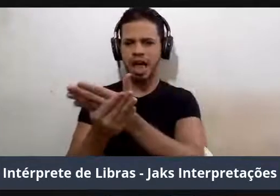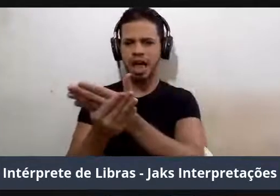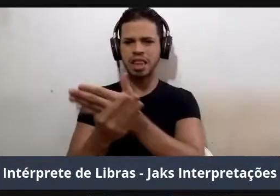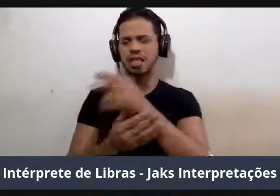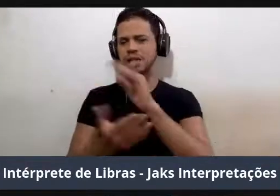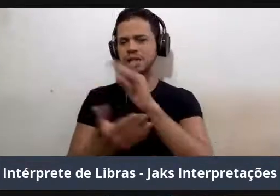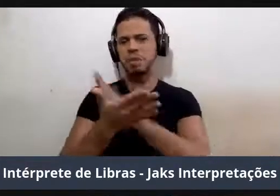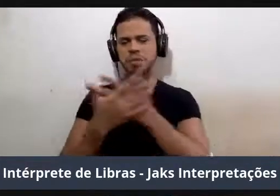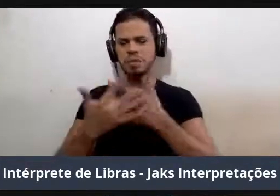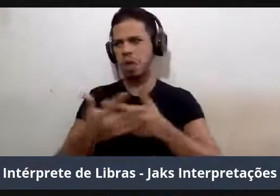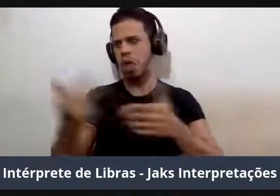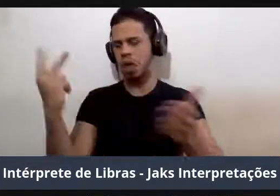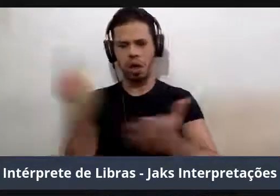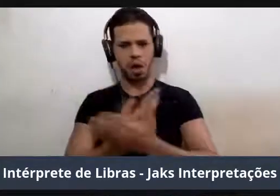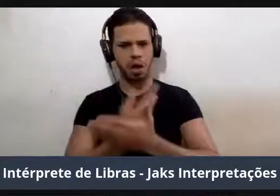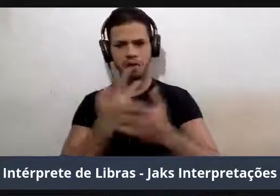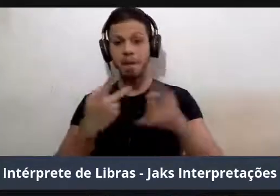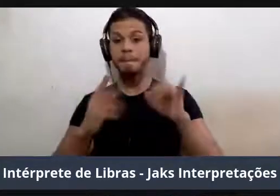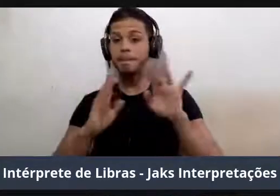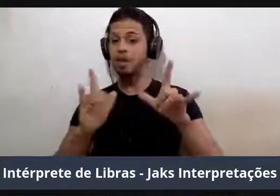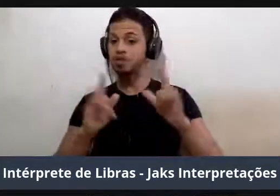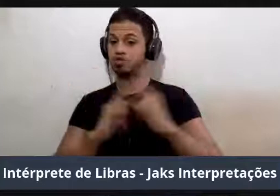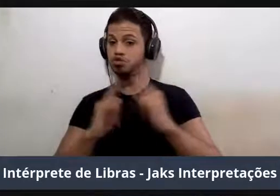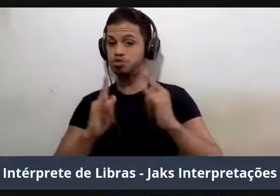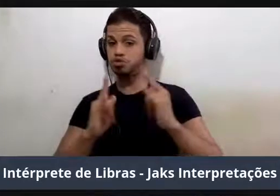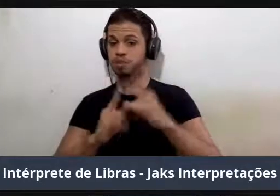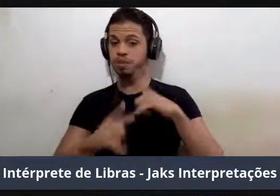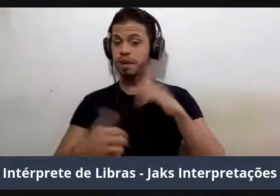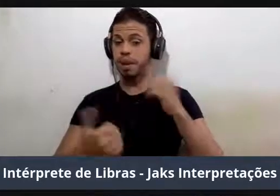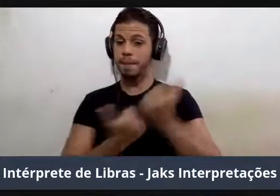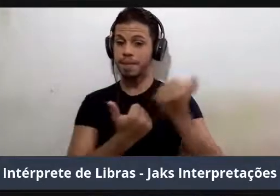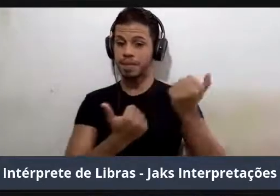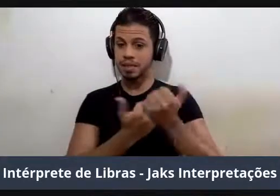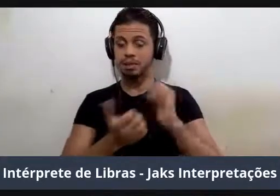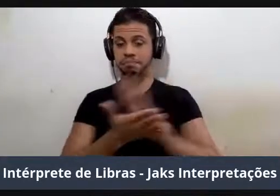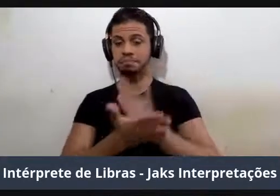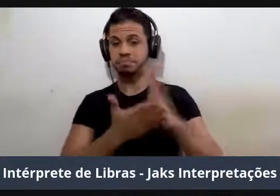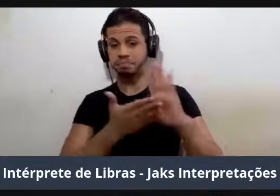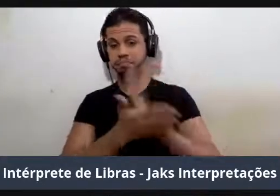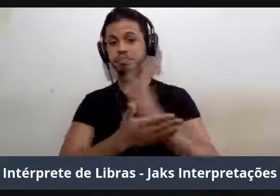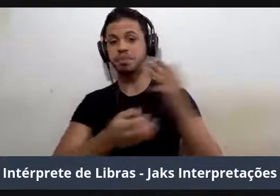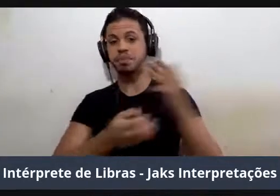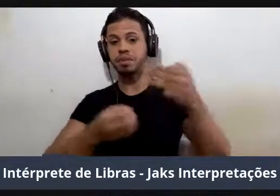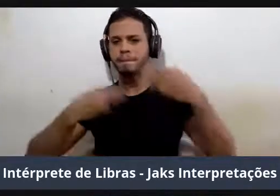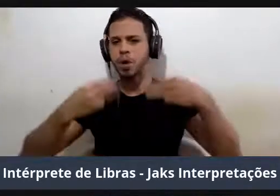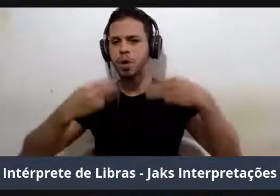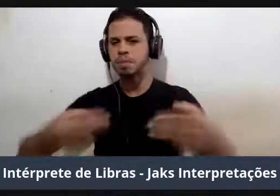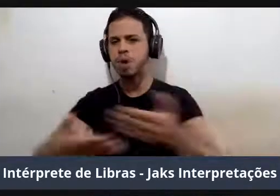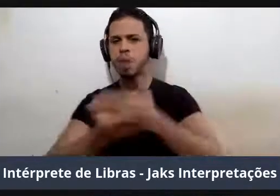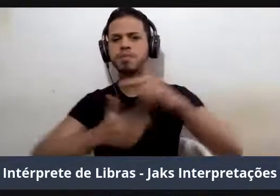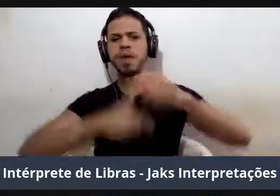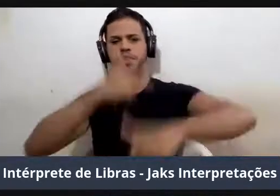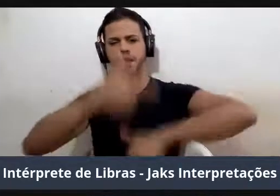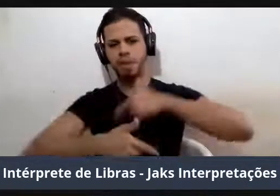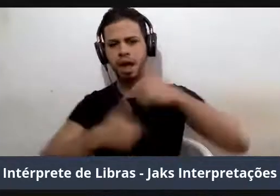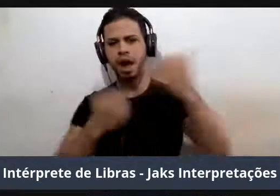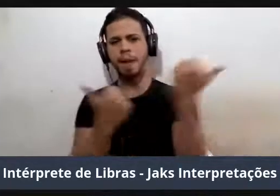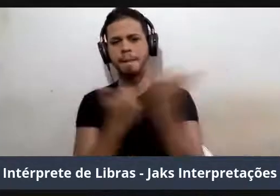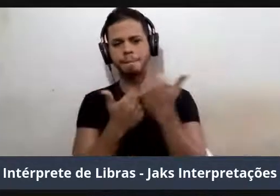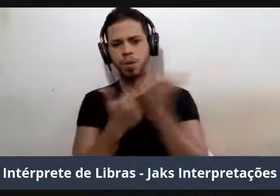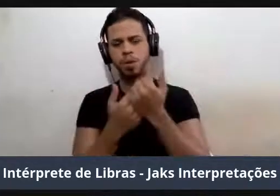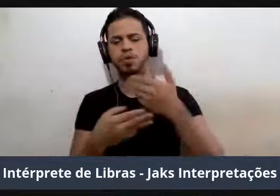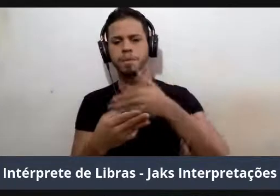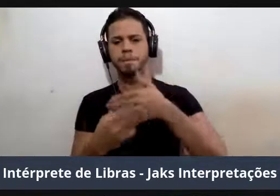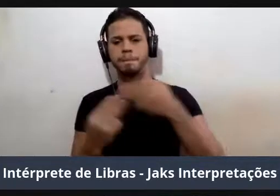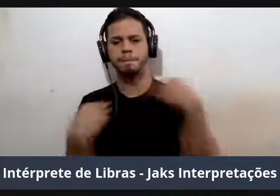aí a instituição foi em parceria com os municípios, começou a trabalhar, e nós tivemos já o apoio do Ministério da Saúde,